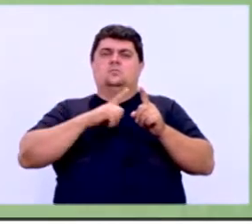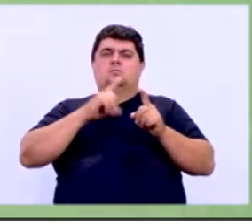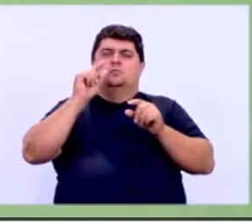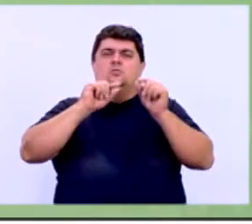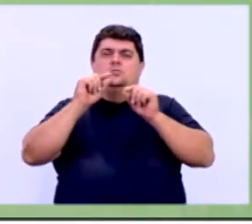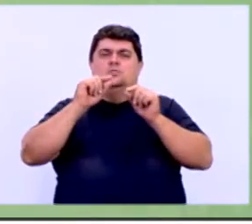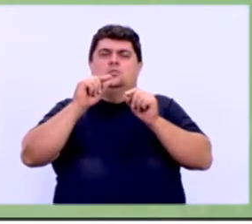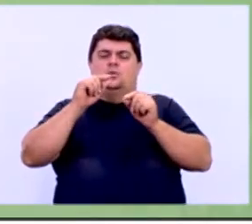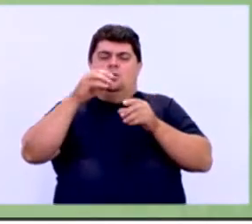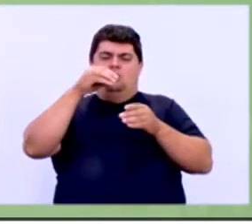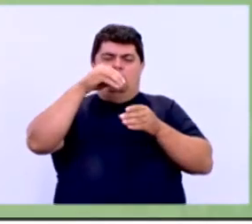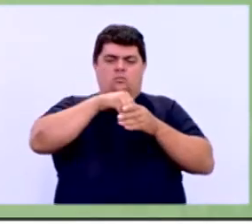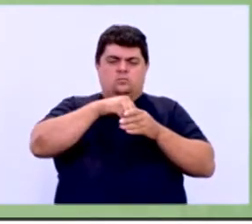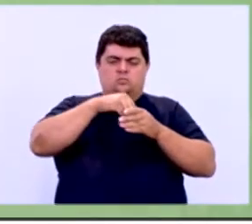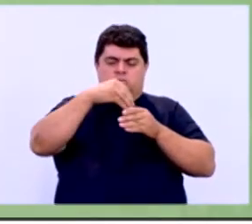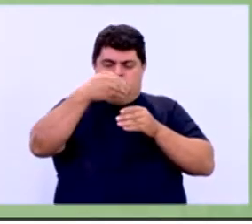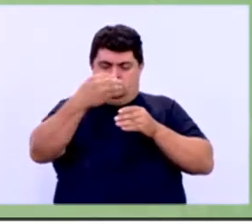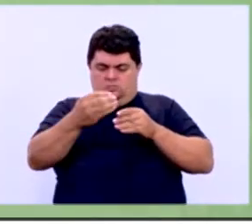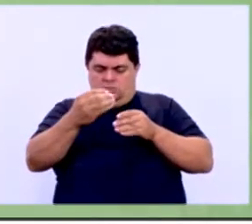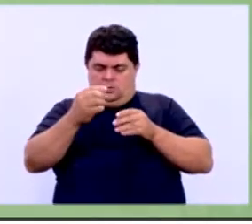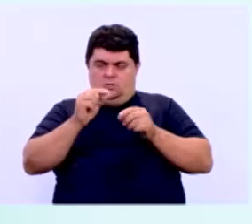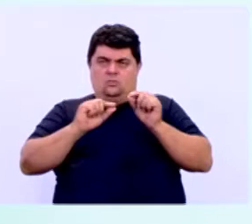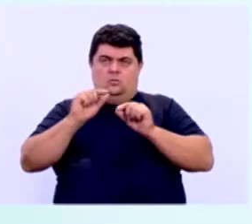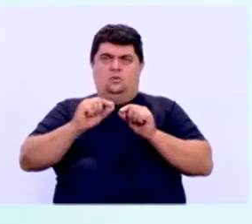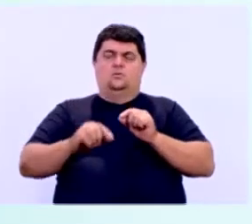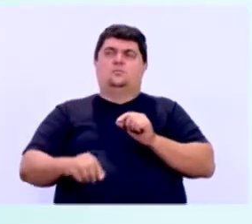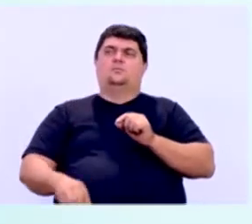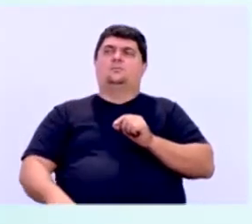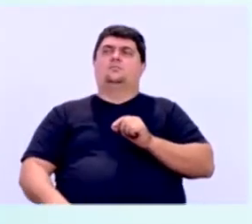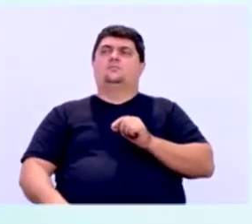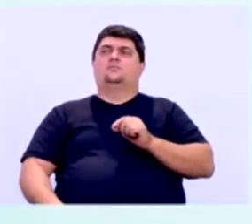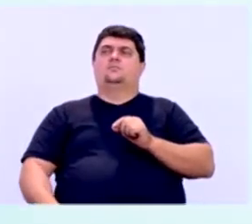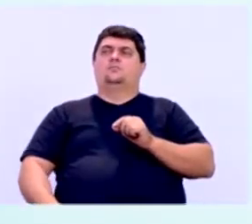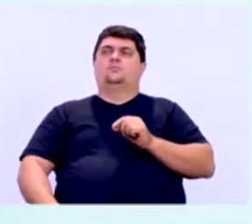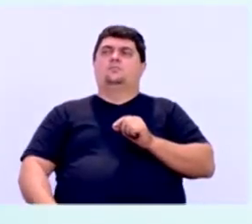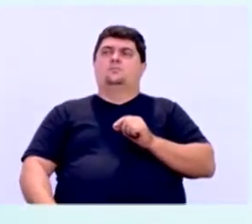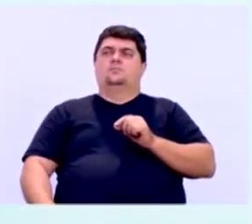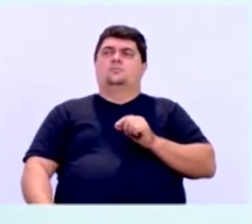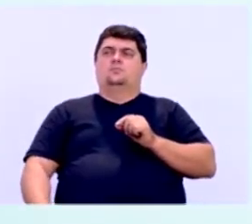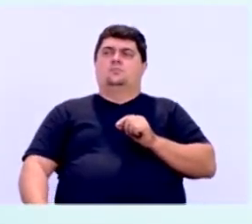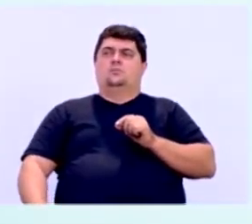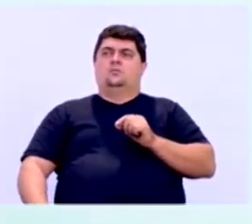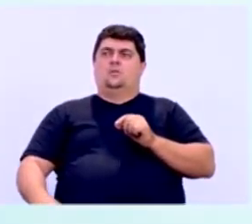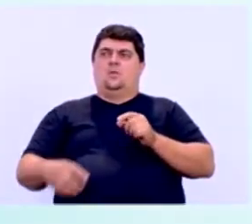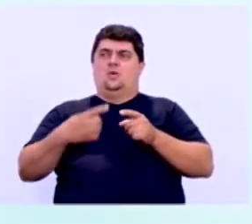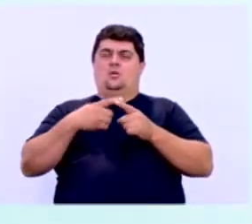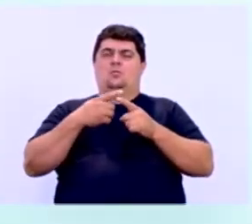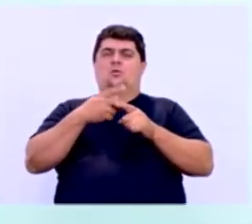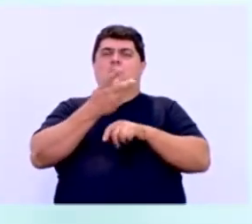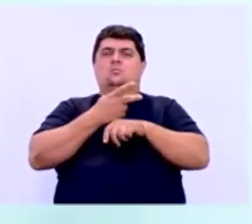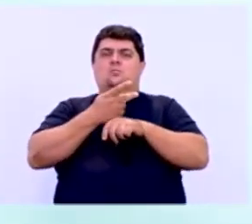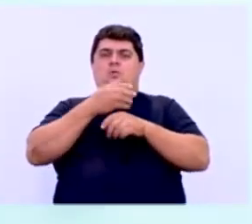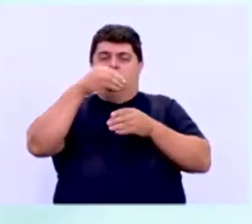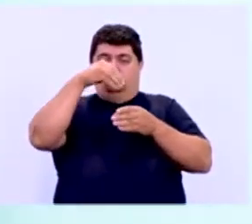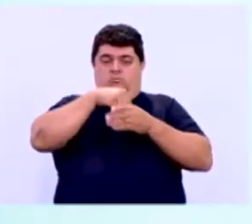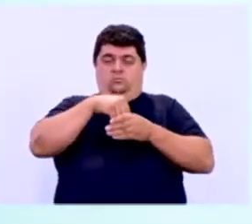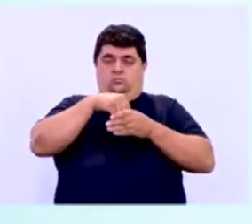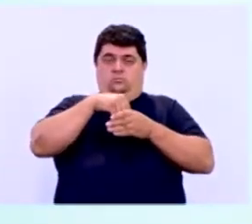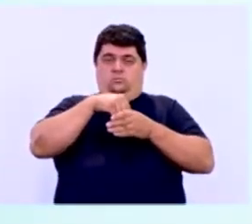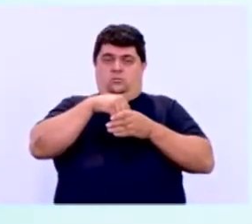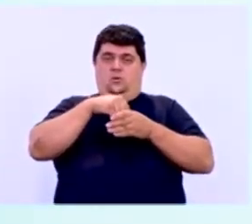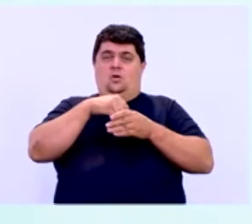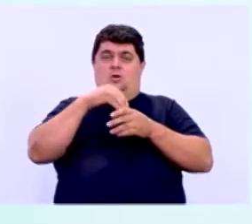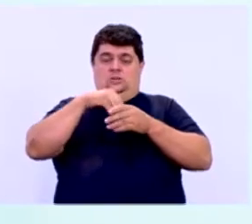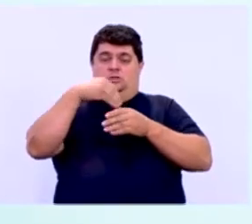uma fonte interna e o que é uma fonte externa. Uma fonte interna é quando você busca o financiamento dentro da empresa. E